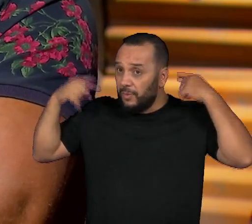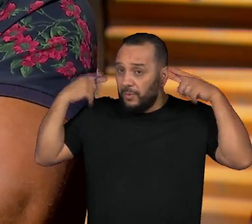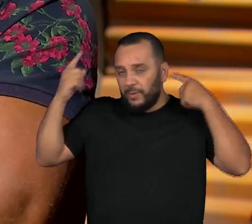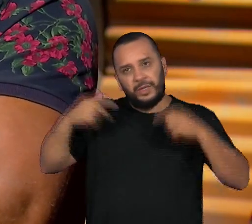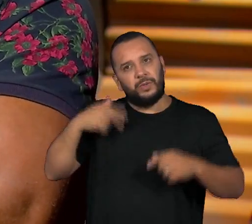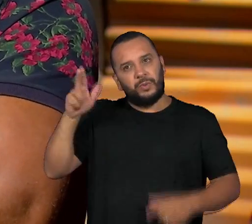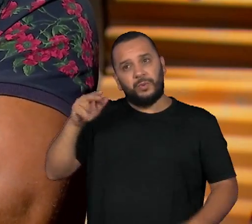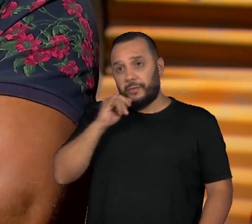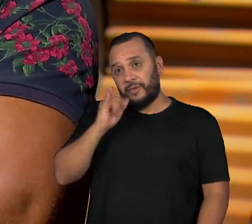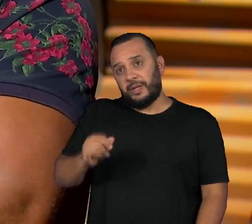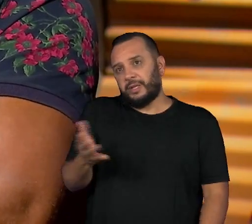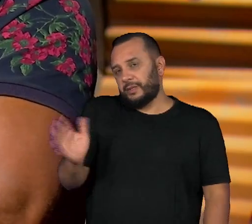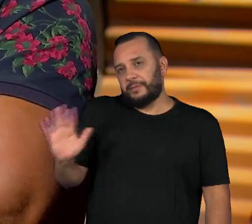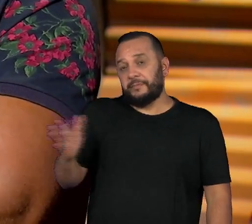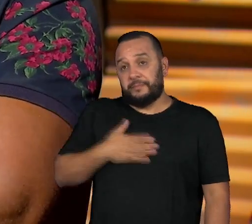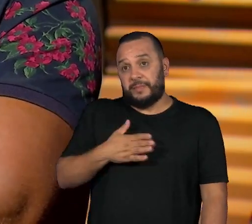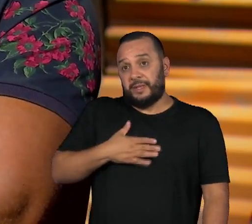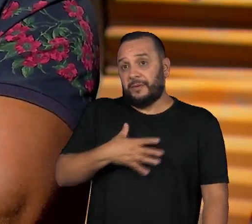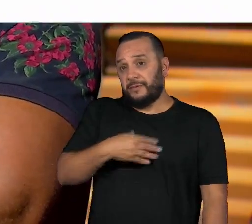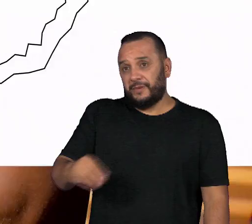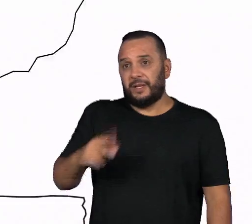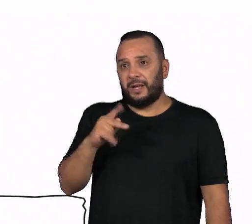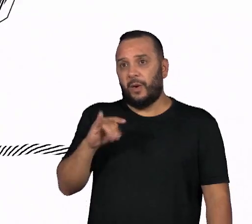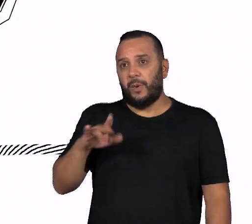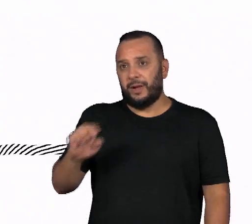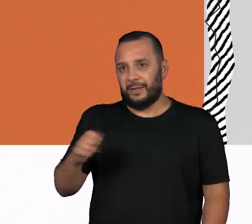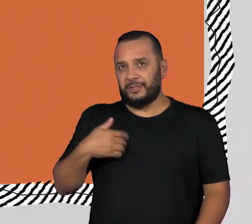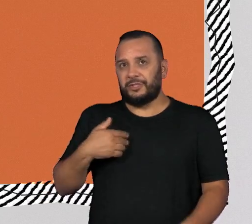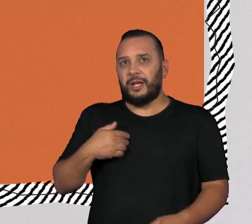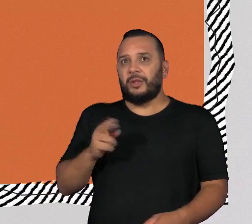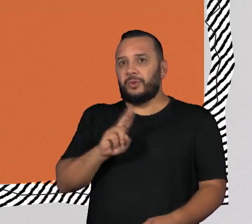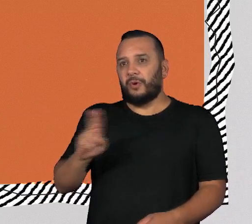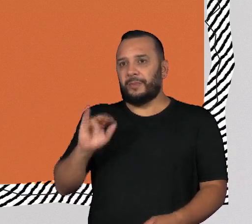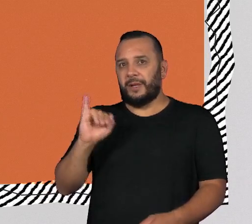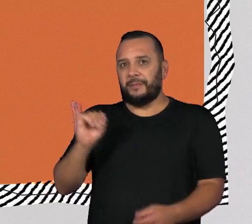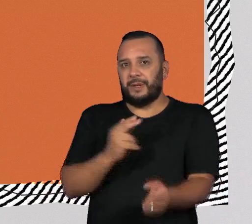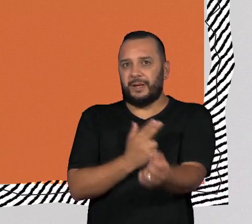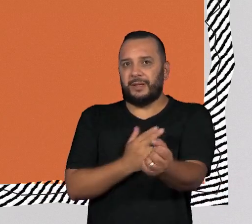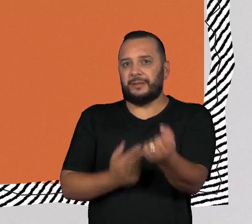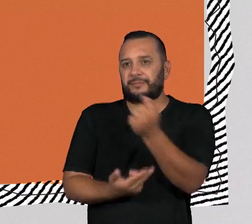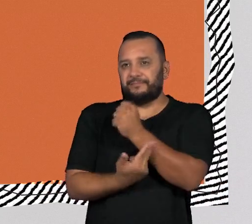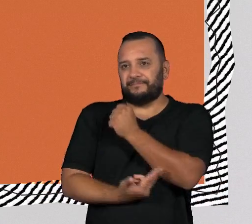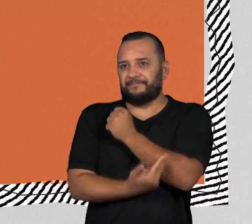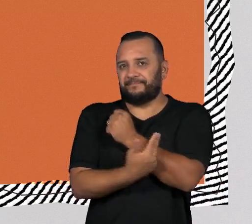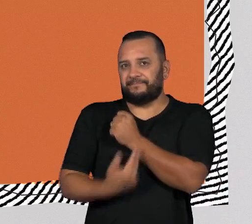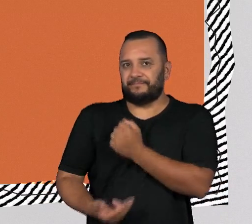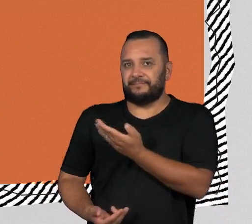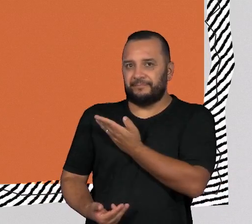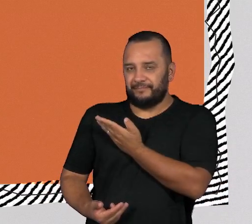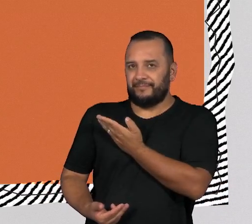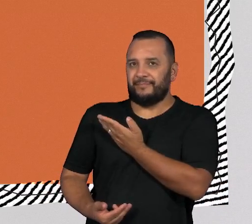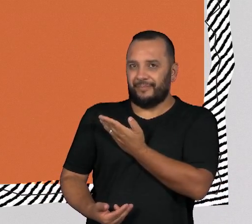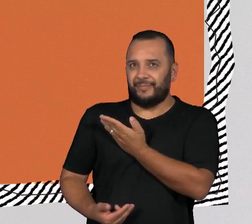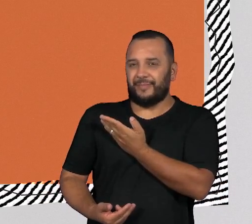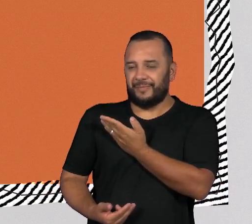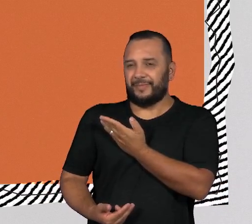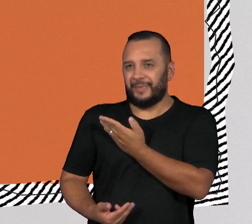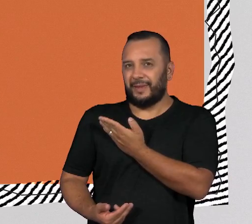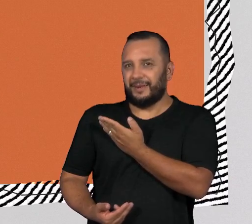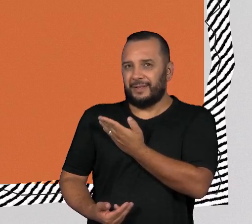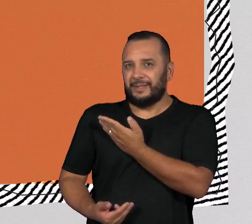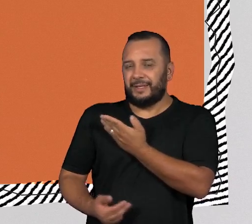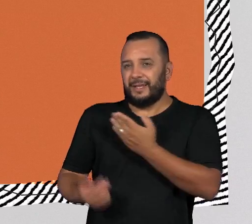isso pra ninguém, mas assim, minha filha, Kaori, tatuou o nome da irmã no braço. Então, assim, toda vez que ela vem,